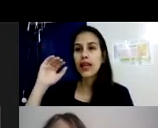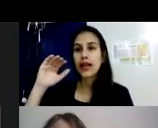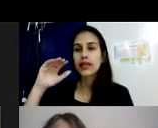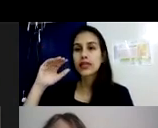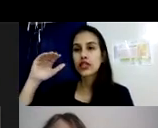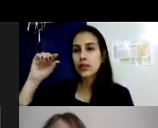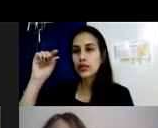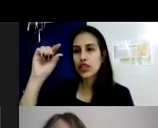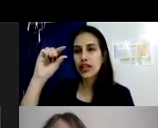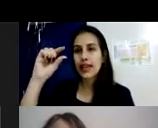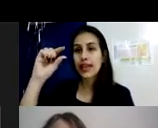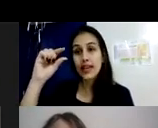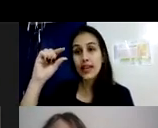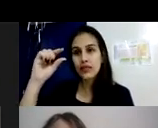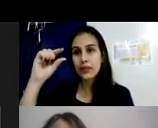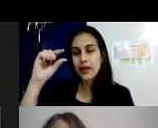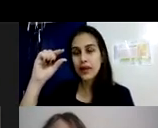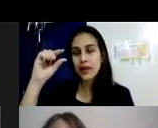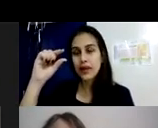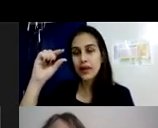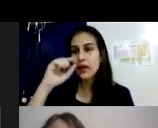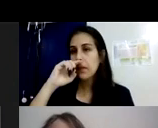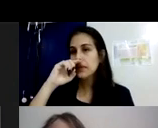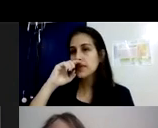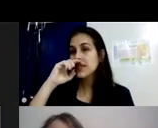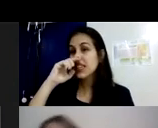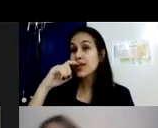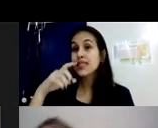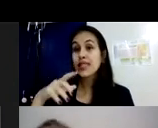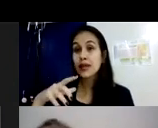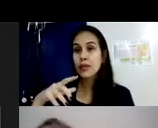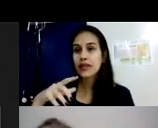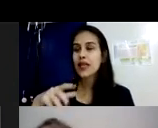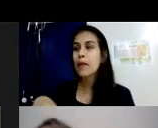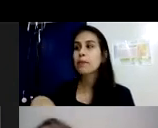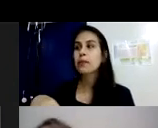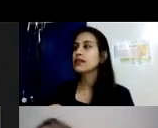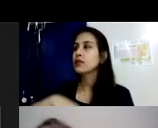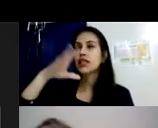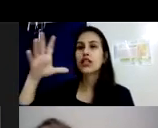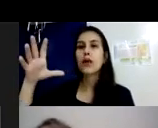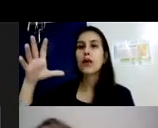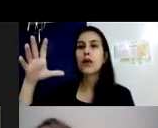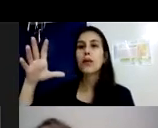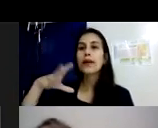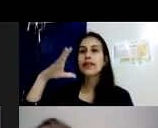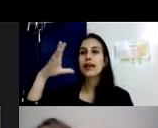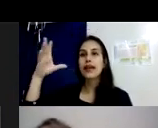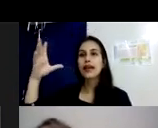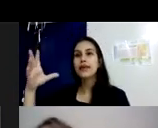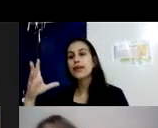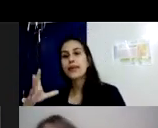eu tenho esse tipo de relevo, o que eu posso fazer? Isso é simples. Você não precisa nem chamar